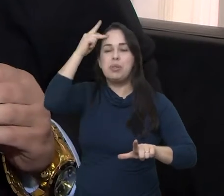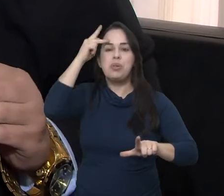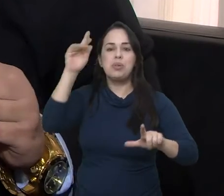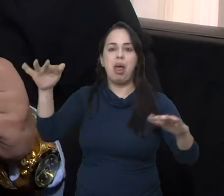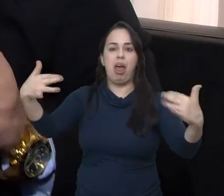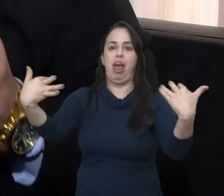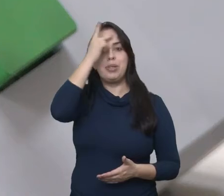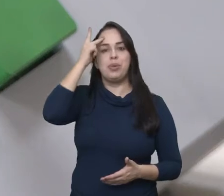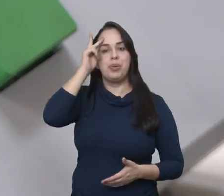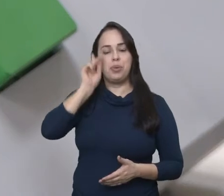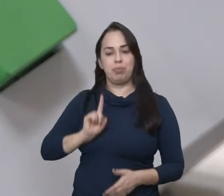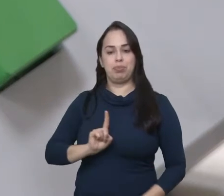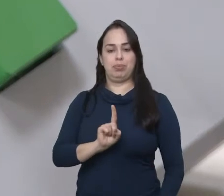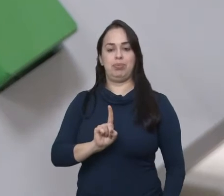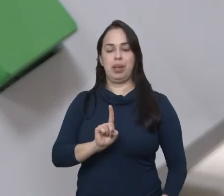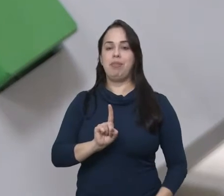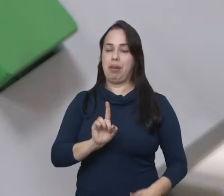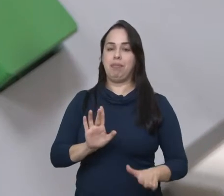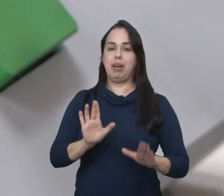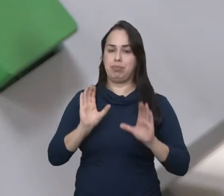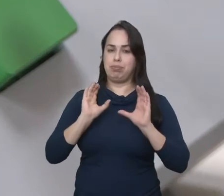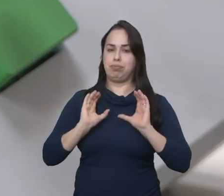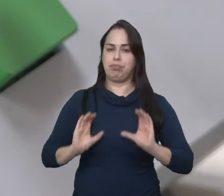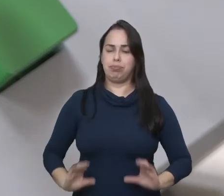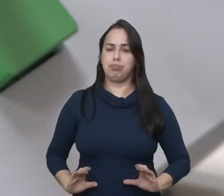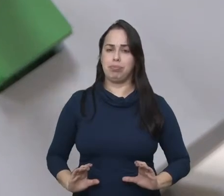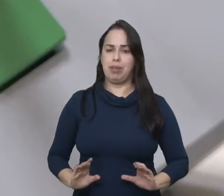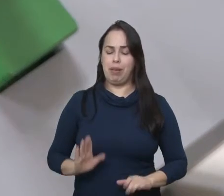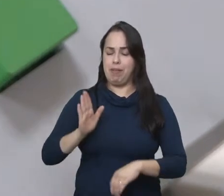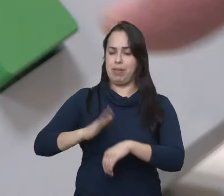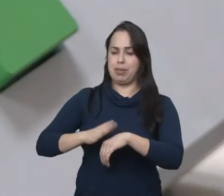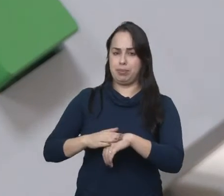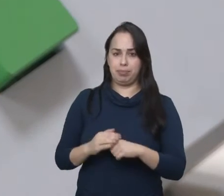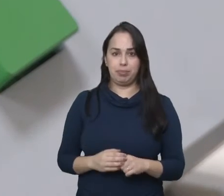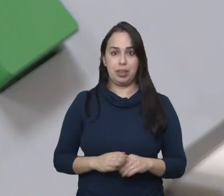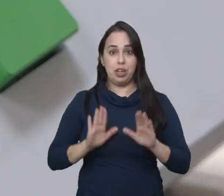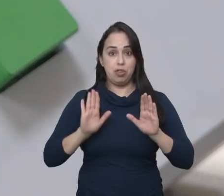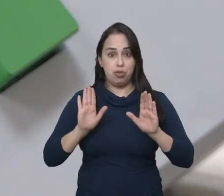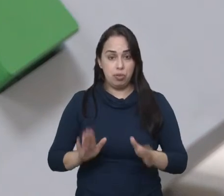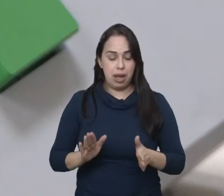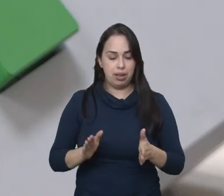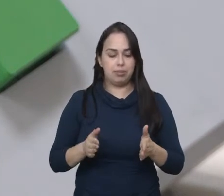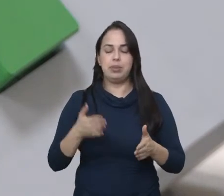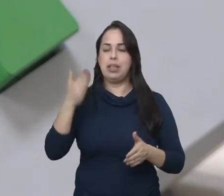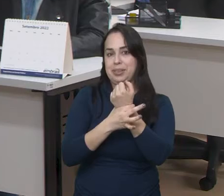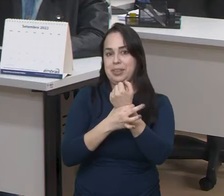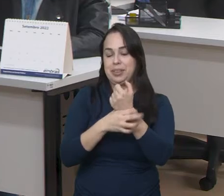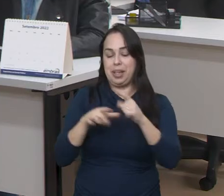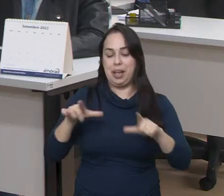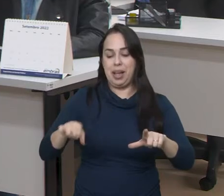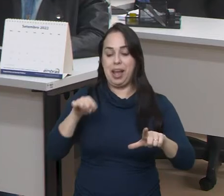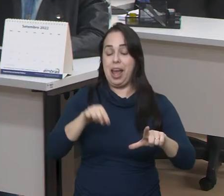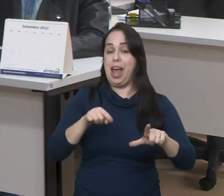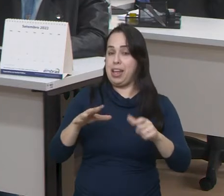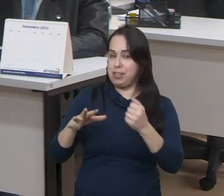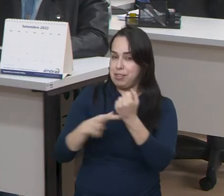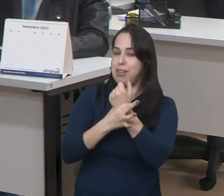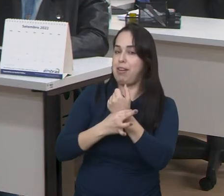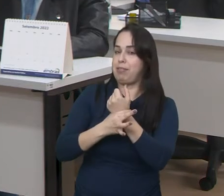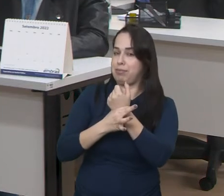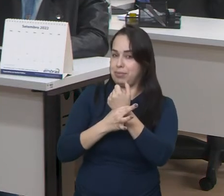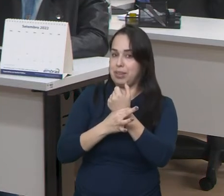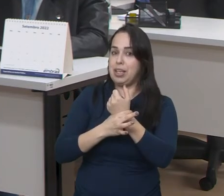de mecânico, auxiliar de serviços gerais, auxiliar de vidraceiro, borracheiro,